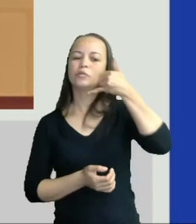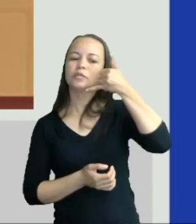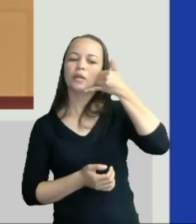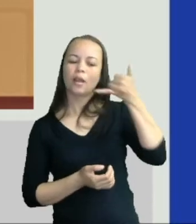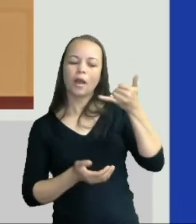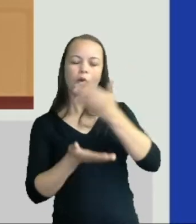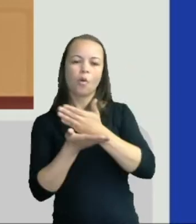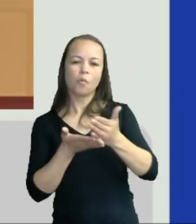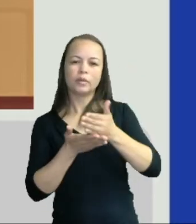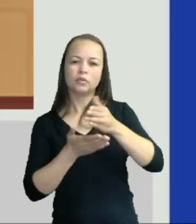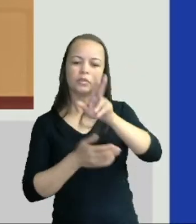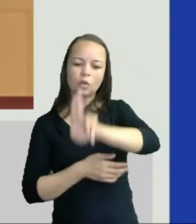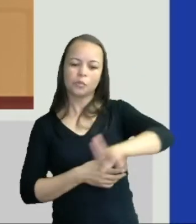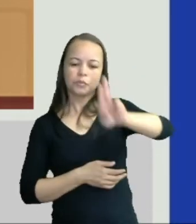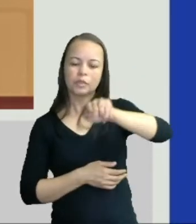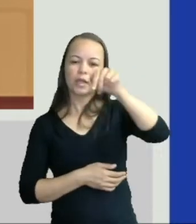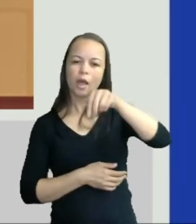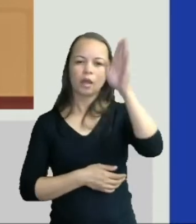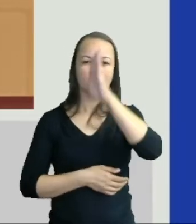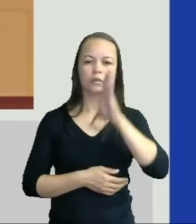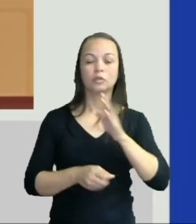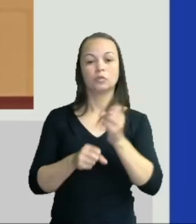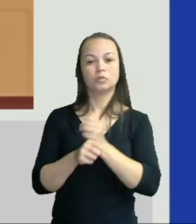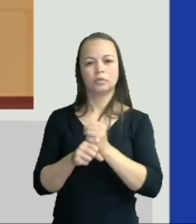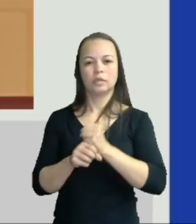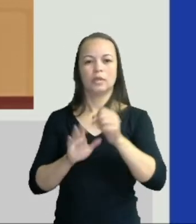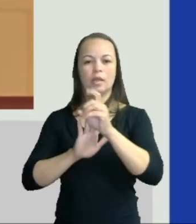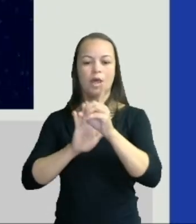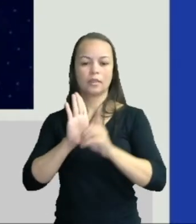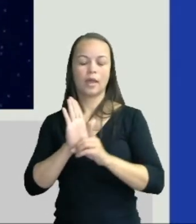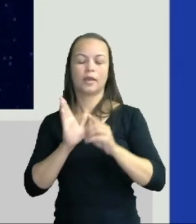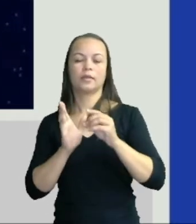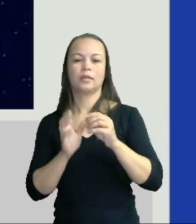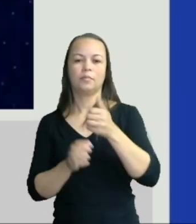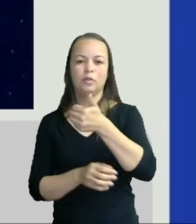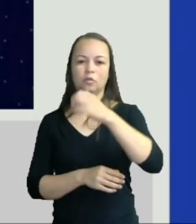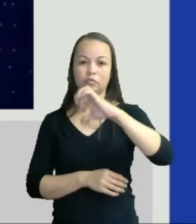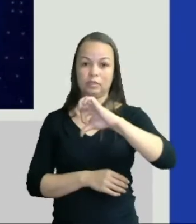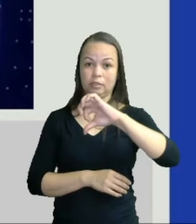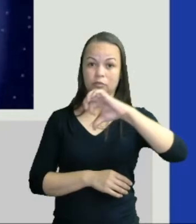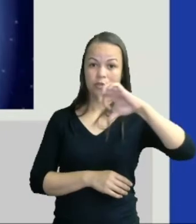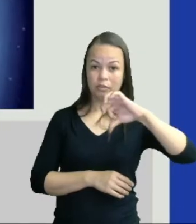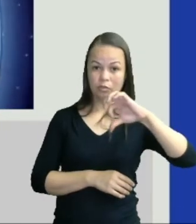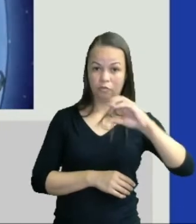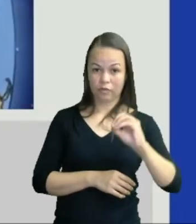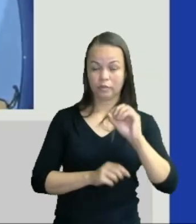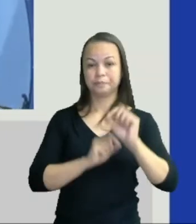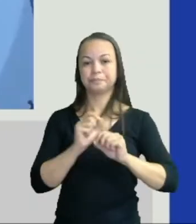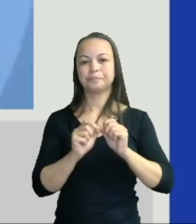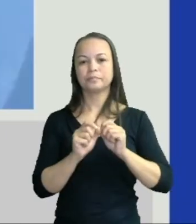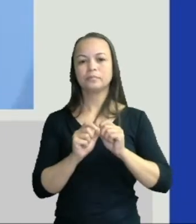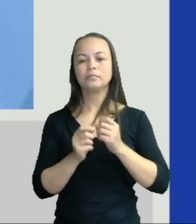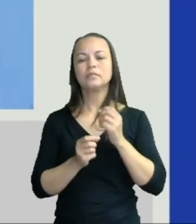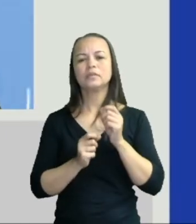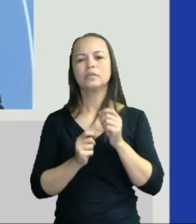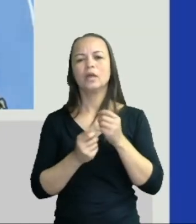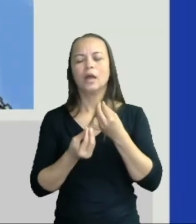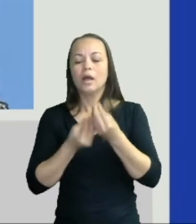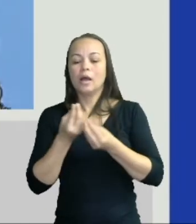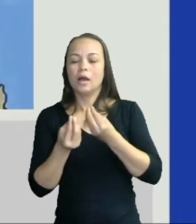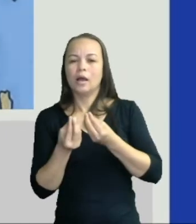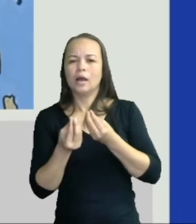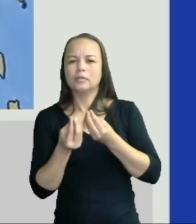que costuma acontecer quando surge uma invenção. O produto é inicialmente caro e acessível apenas a poucos que podem pagar por